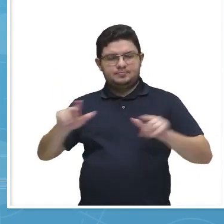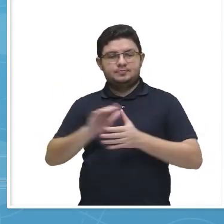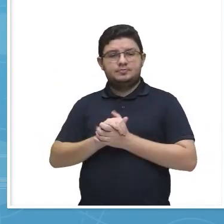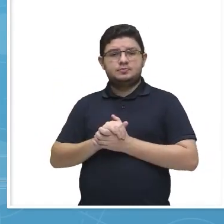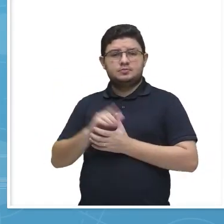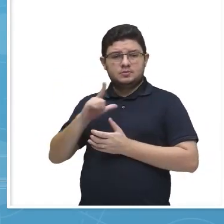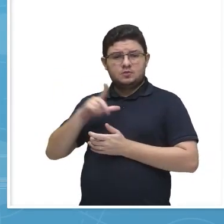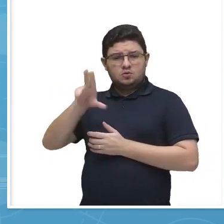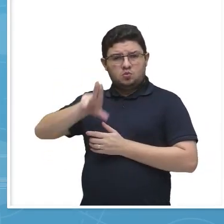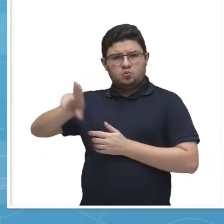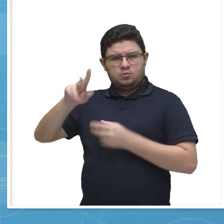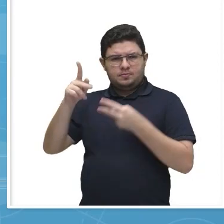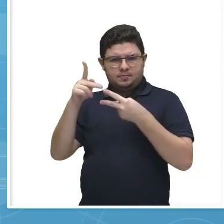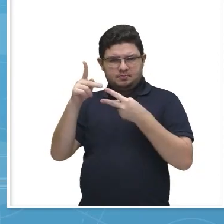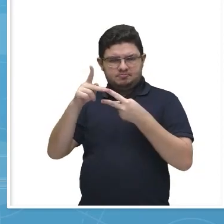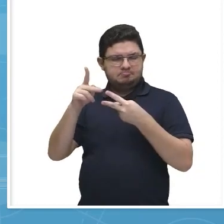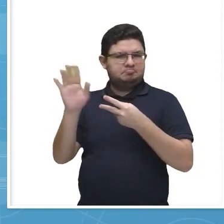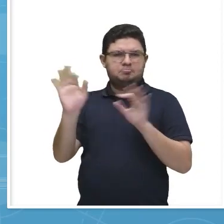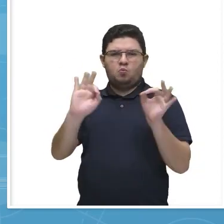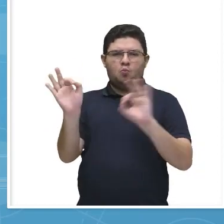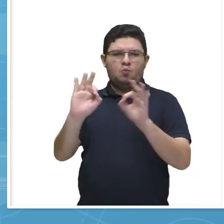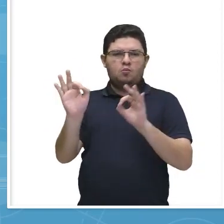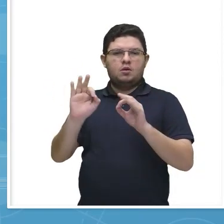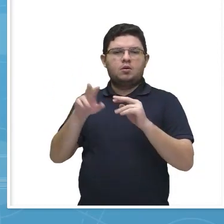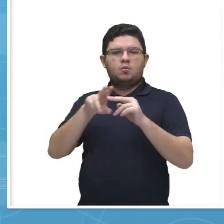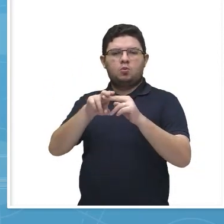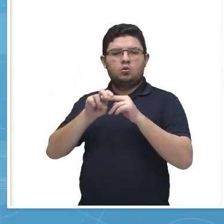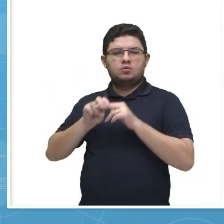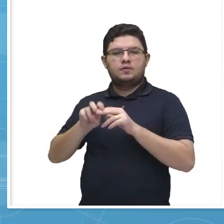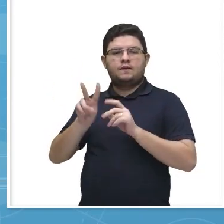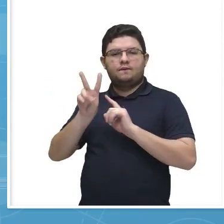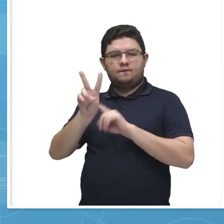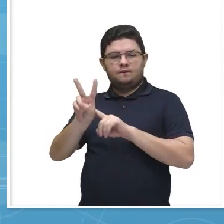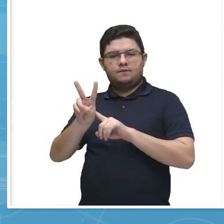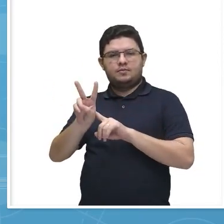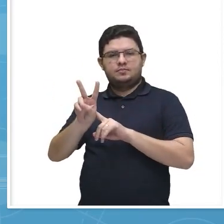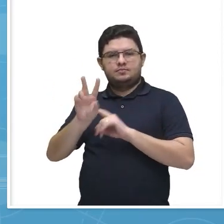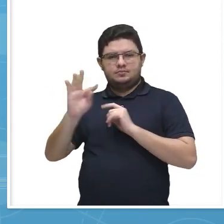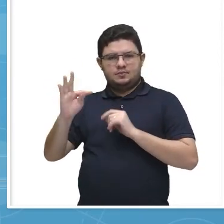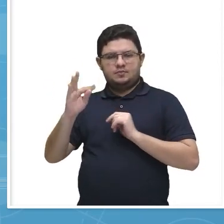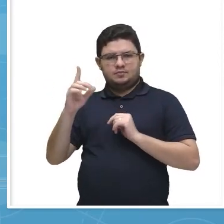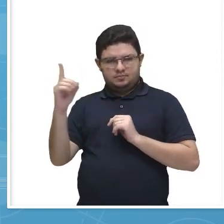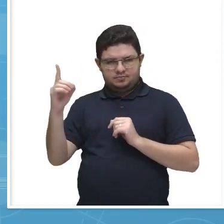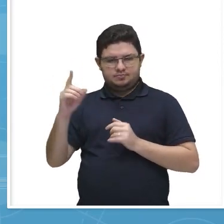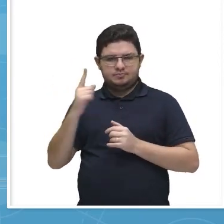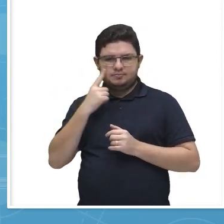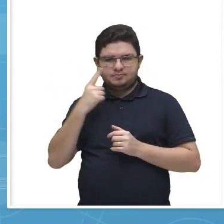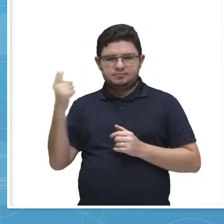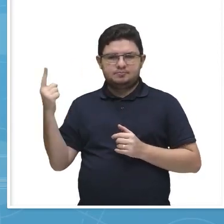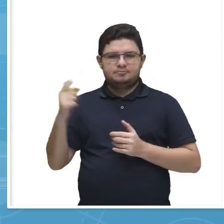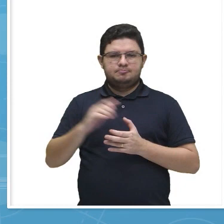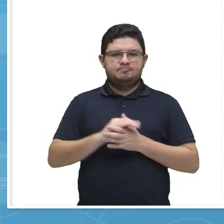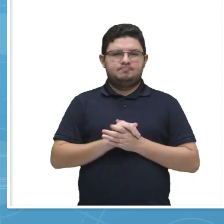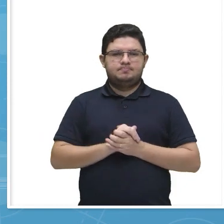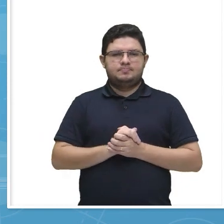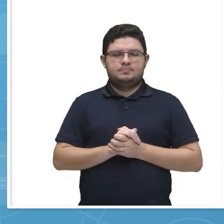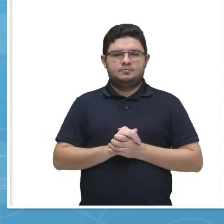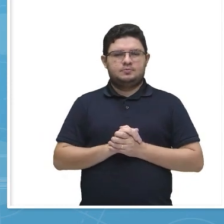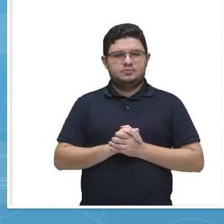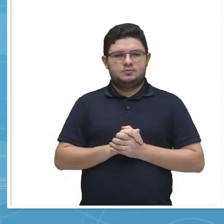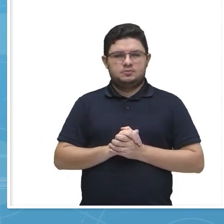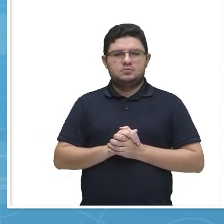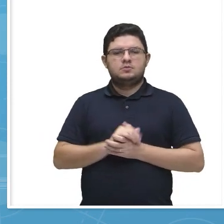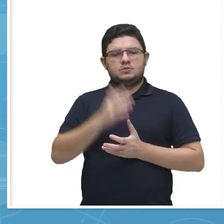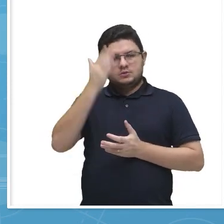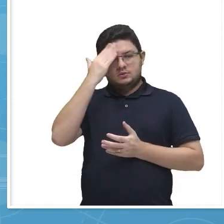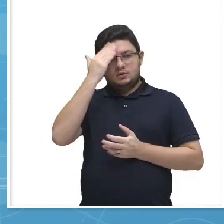várias figurinhas? Não. Então, meu verbo é transitivo direto, certo? E eu já sei que este